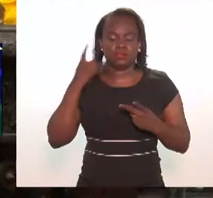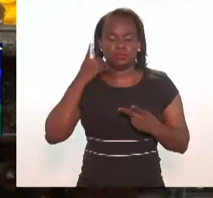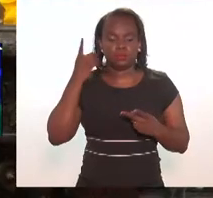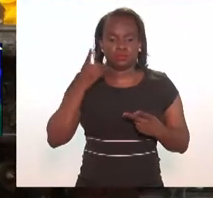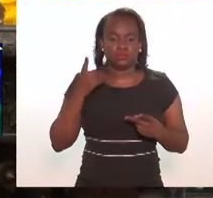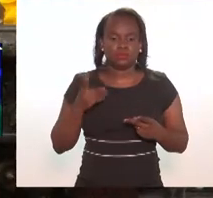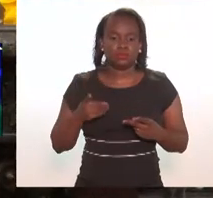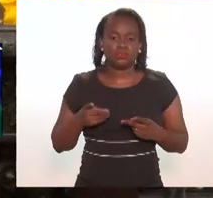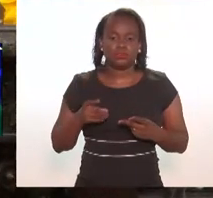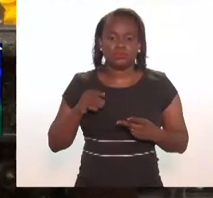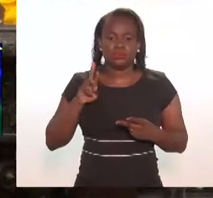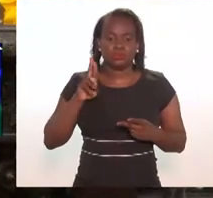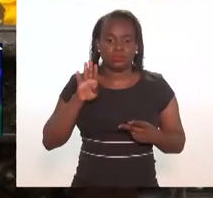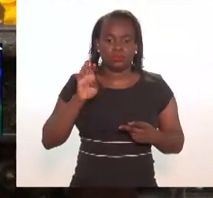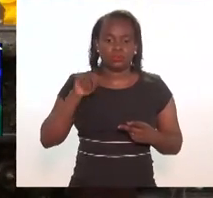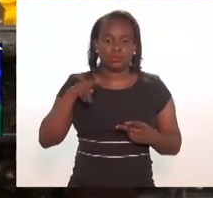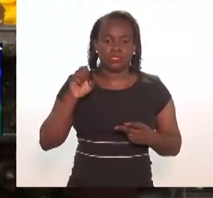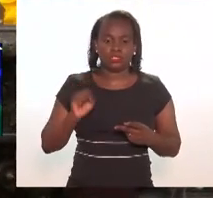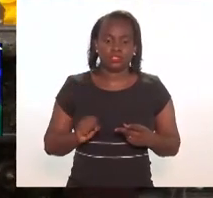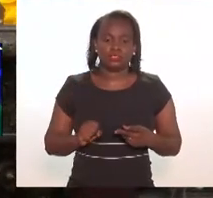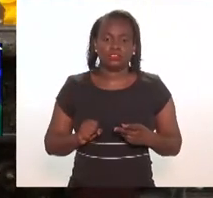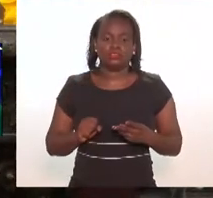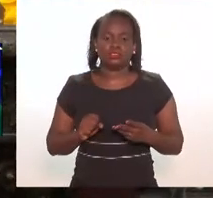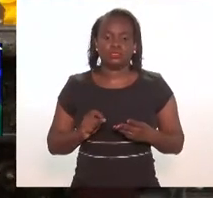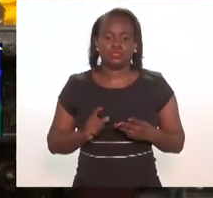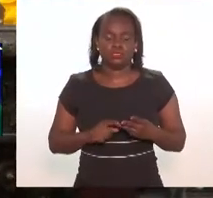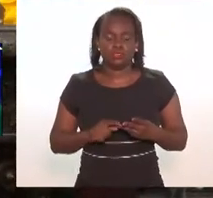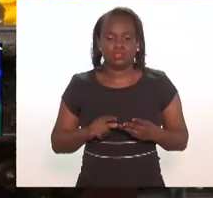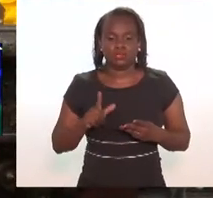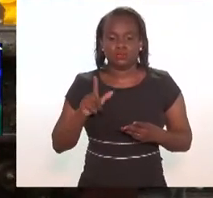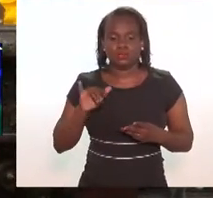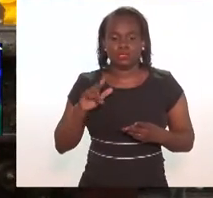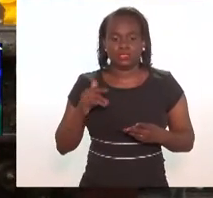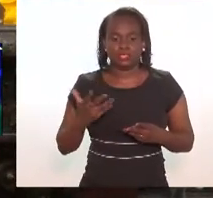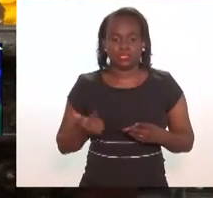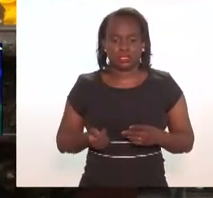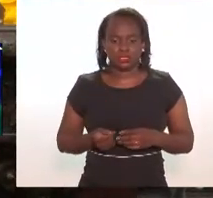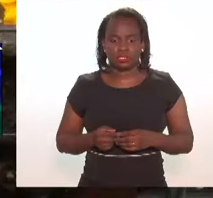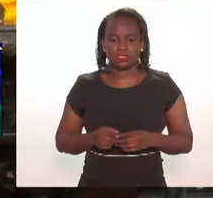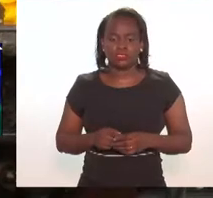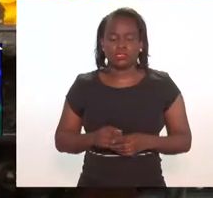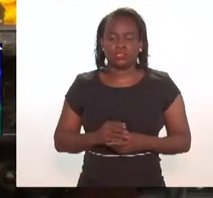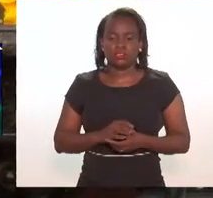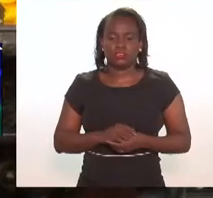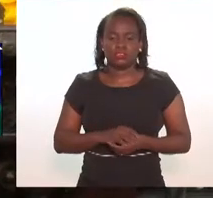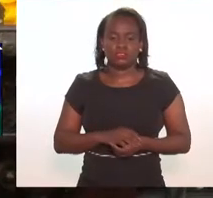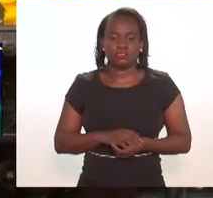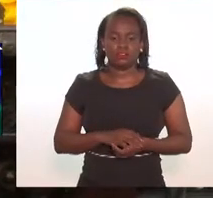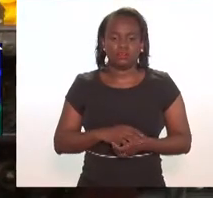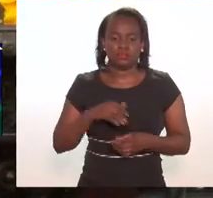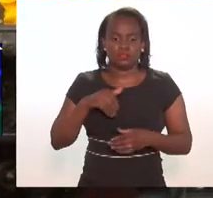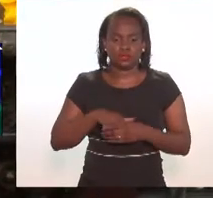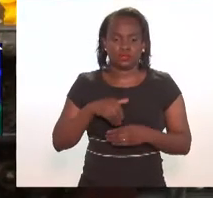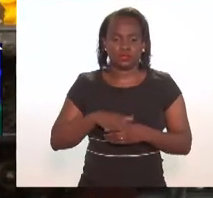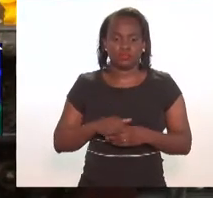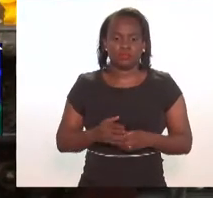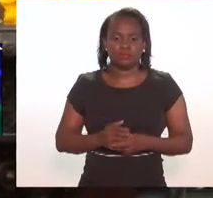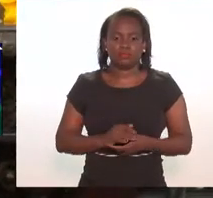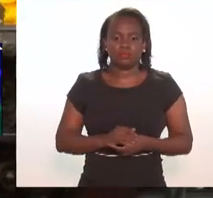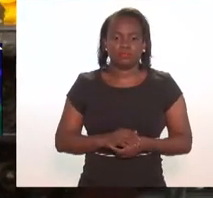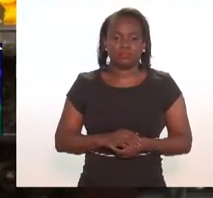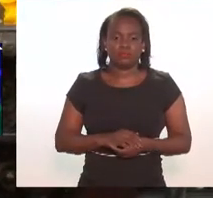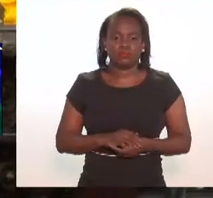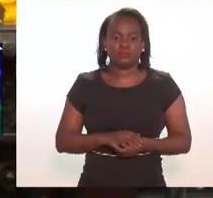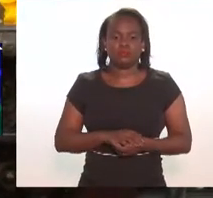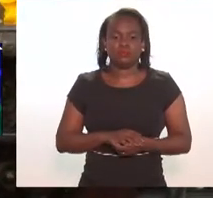deputado Rubens Montempo. Lucinha, eu queria declarar voto, por sua gentileza. Declaração de voto.